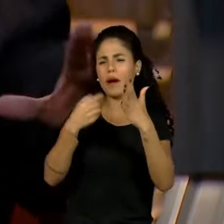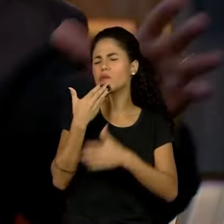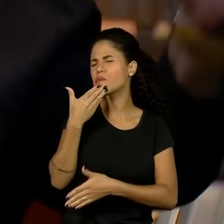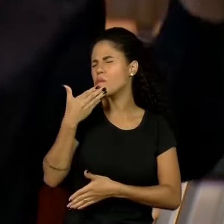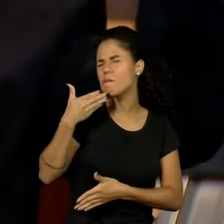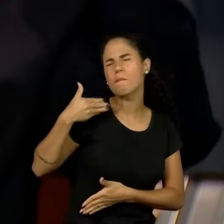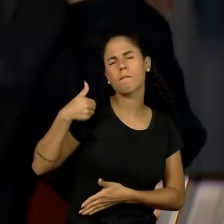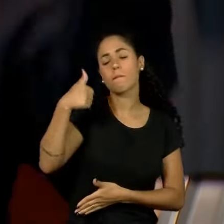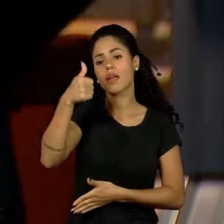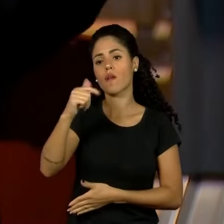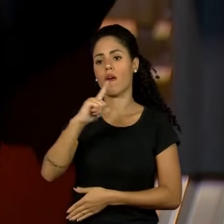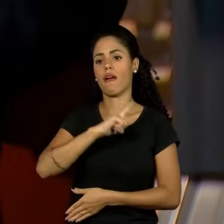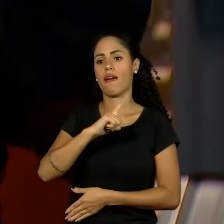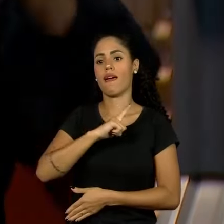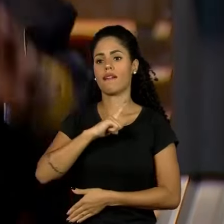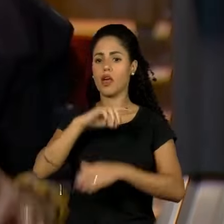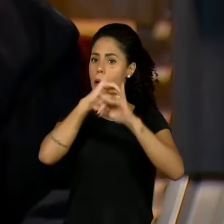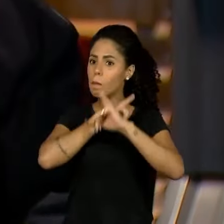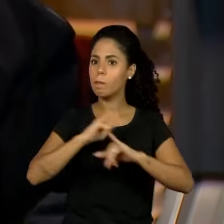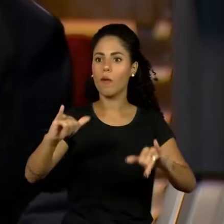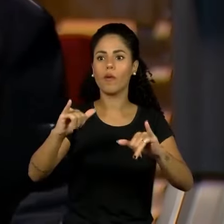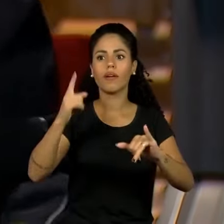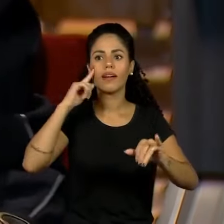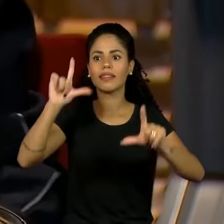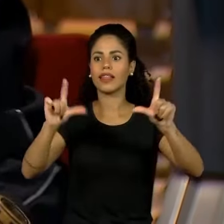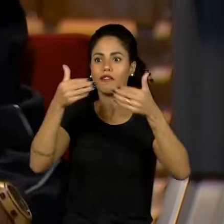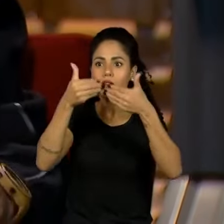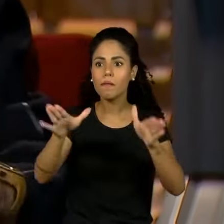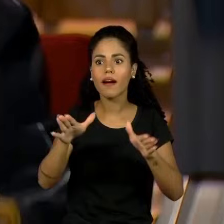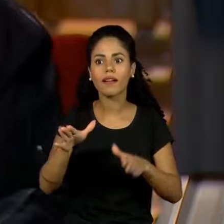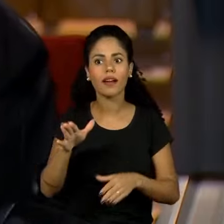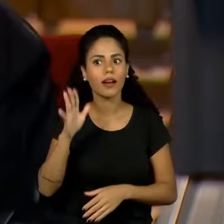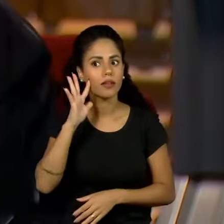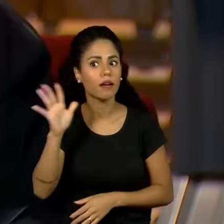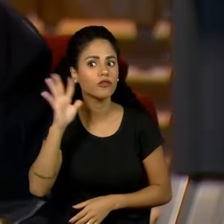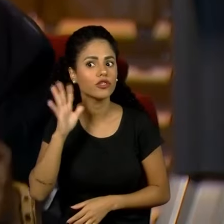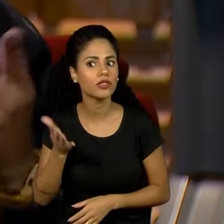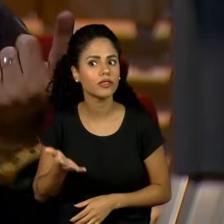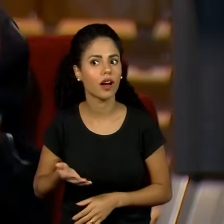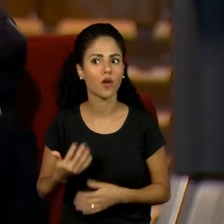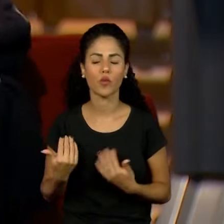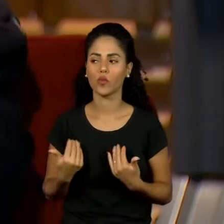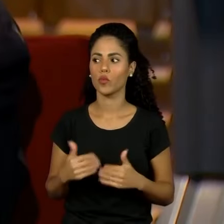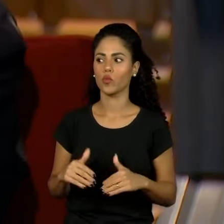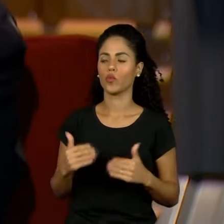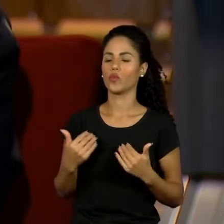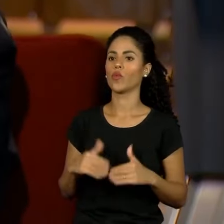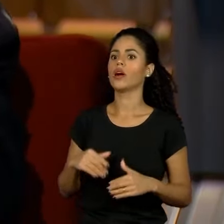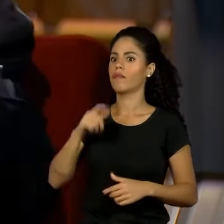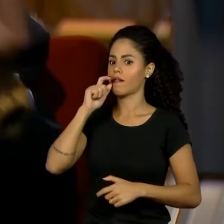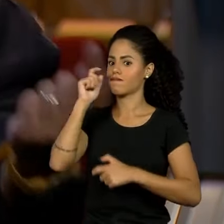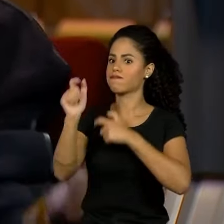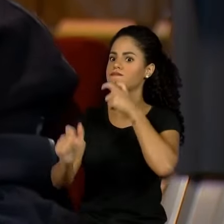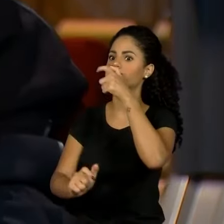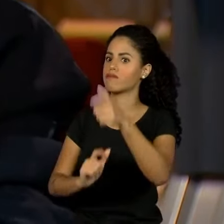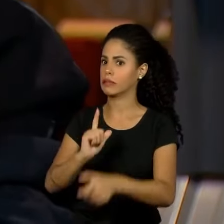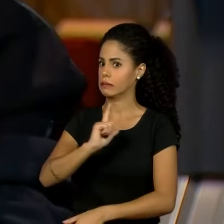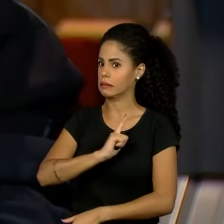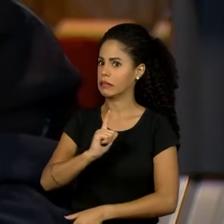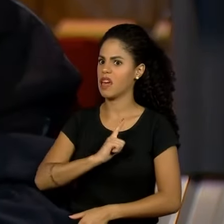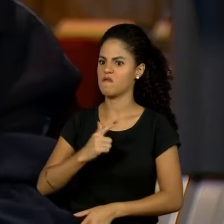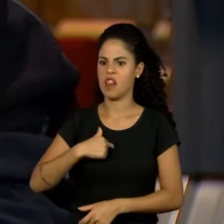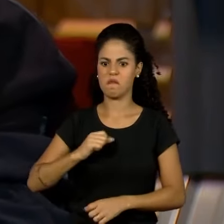que sejam e passa na TV aberta um barulho imenso um barulho imenso que 1% de insatisfação